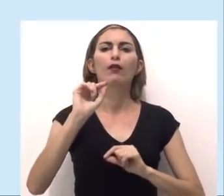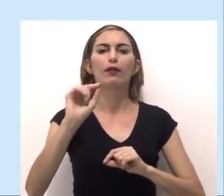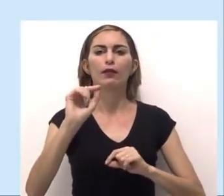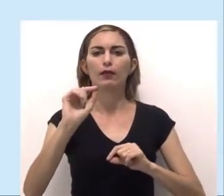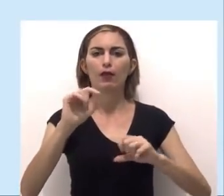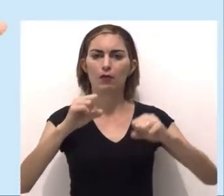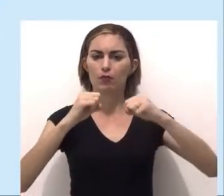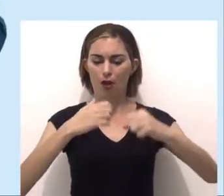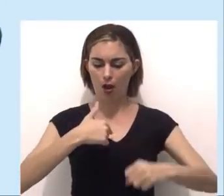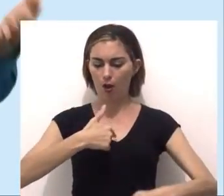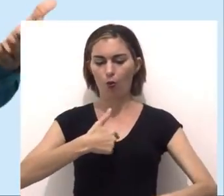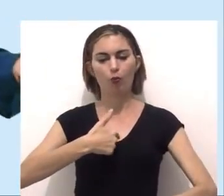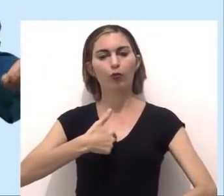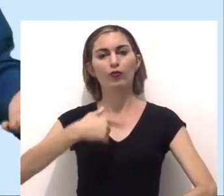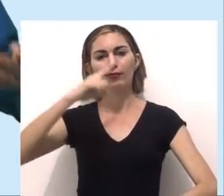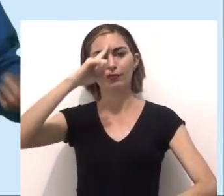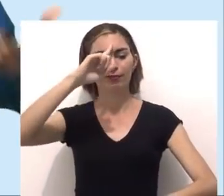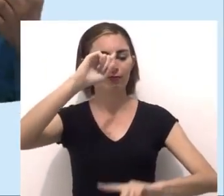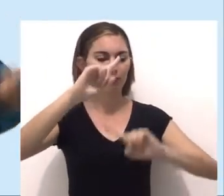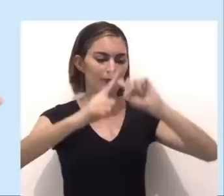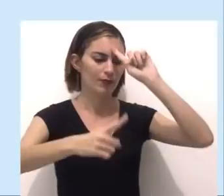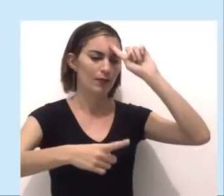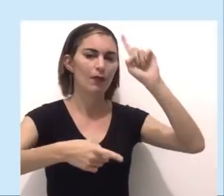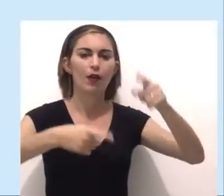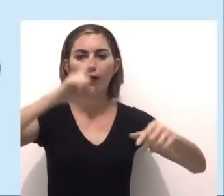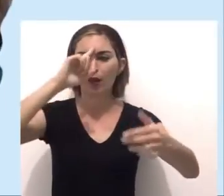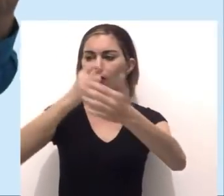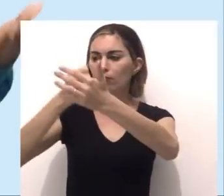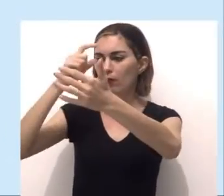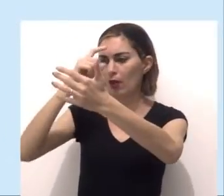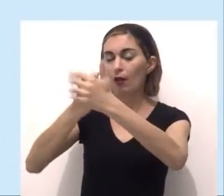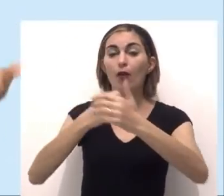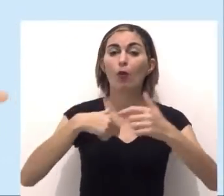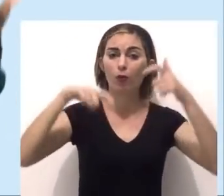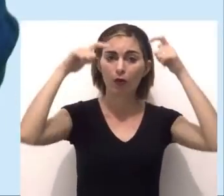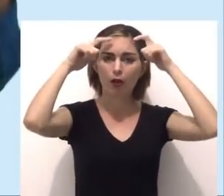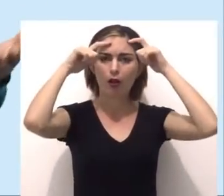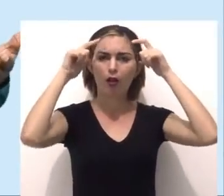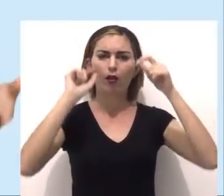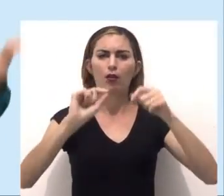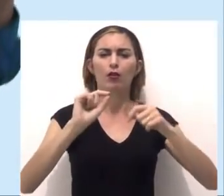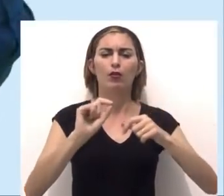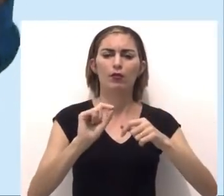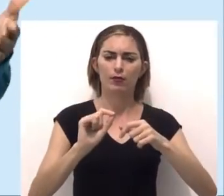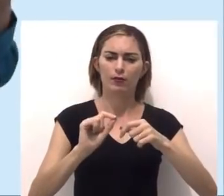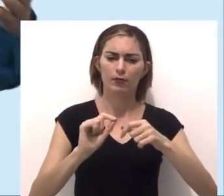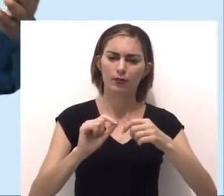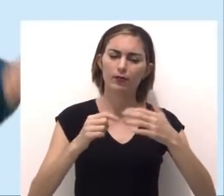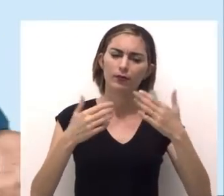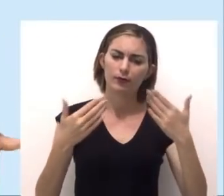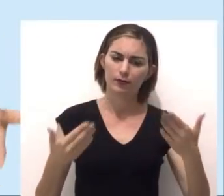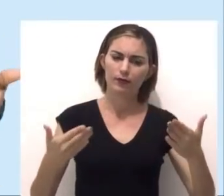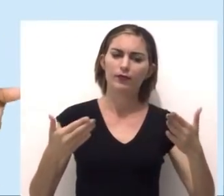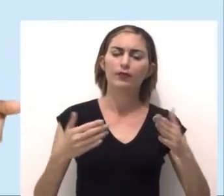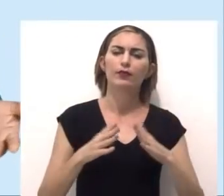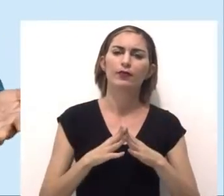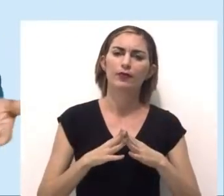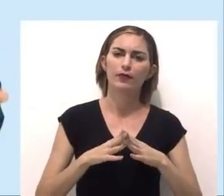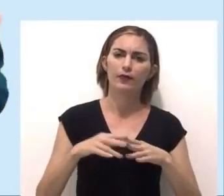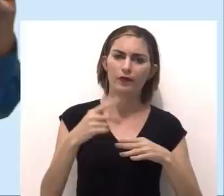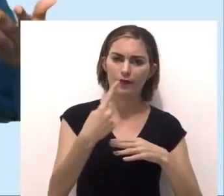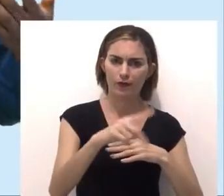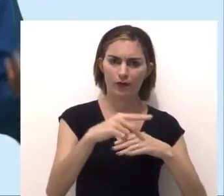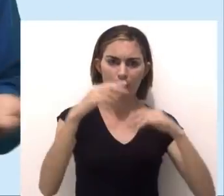é o poder? Sou eu. Eu quem? O rei. O rei era quem? O absoluto. É